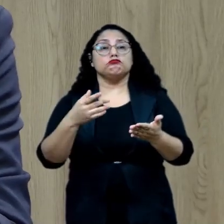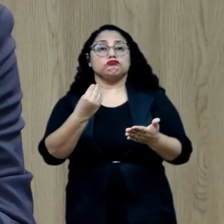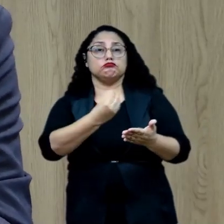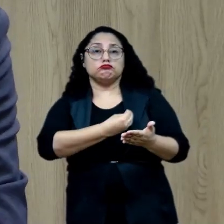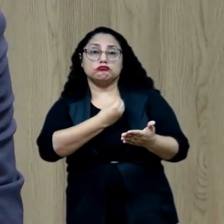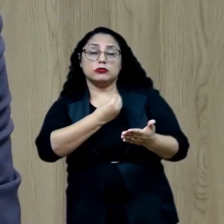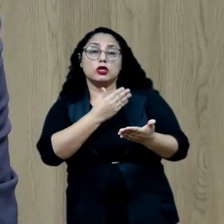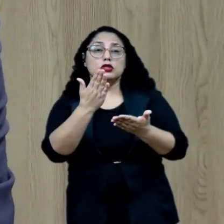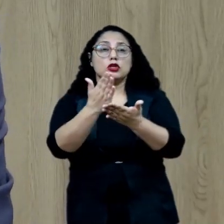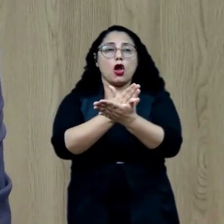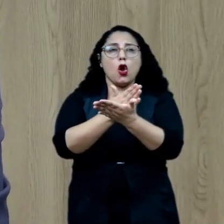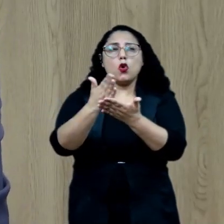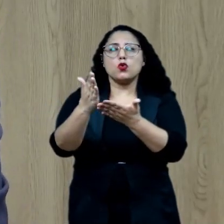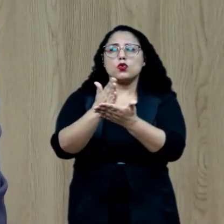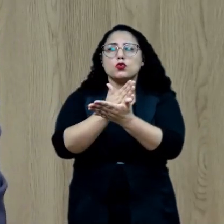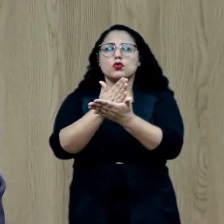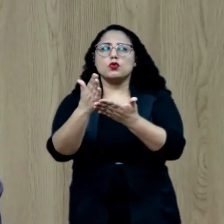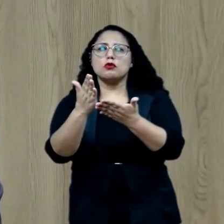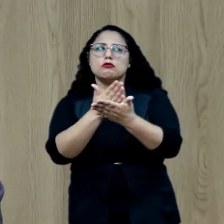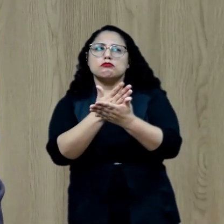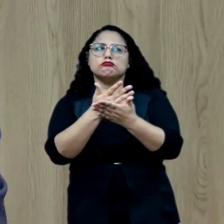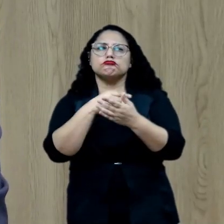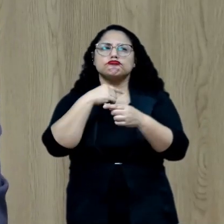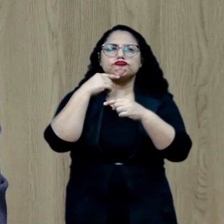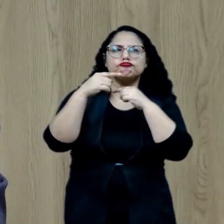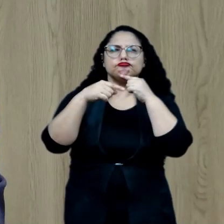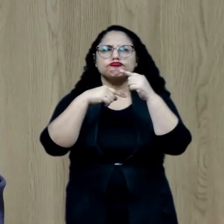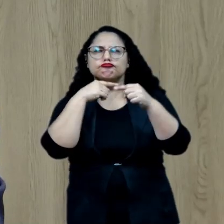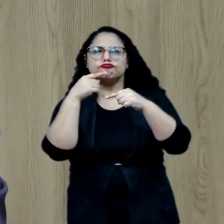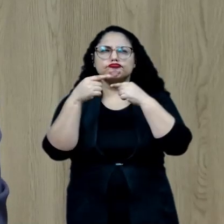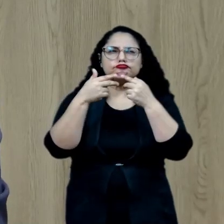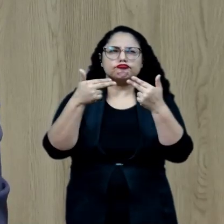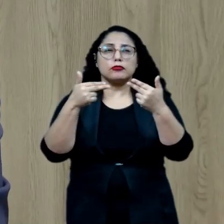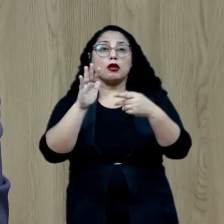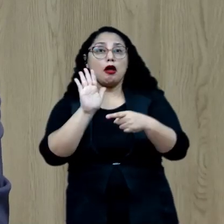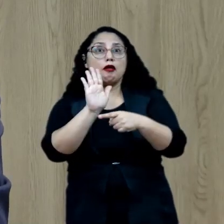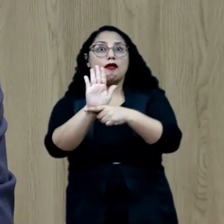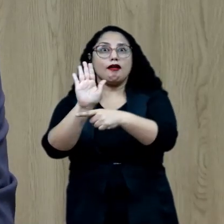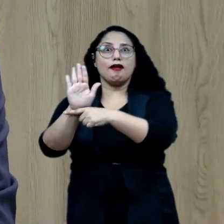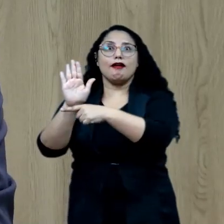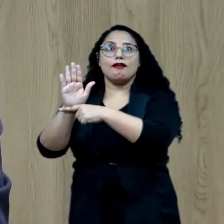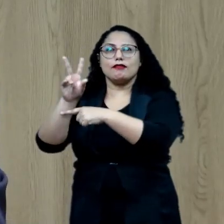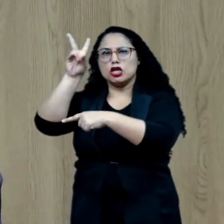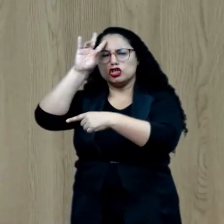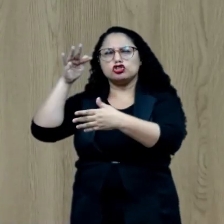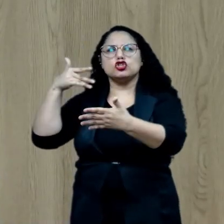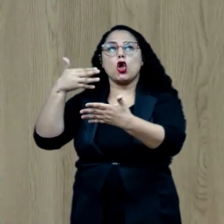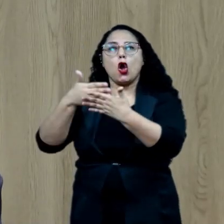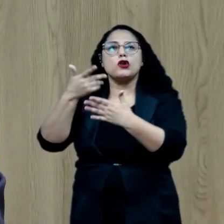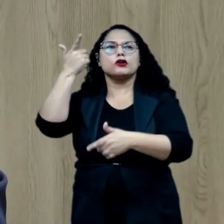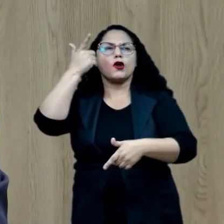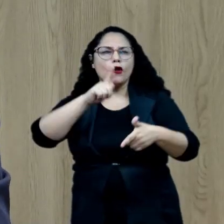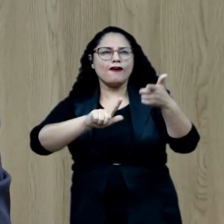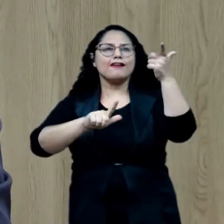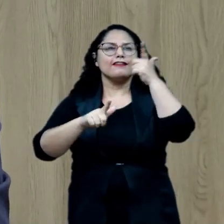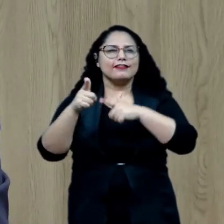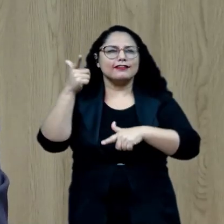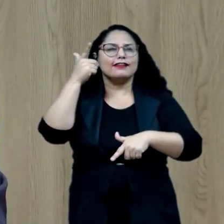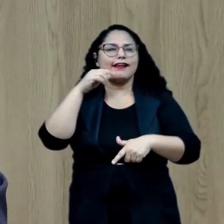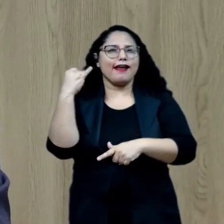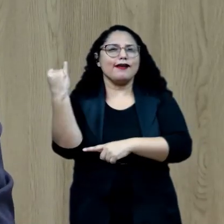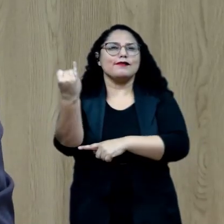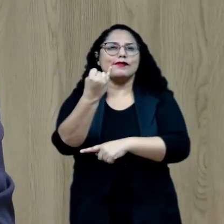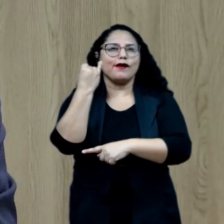existem algumas prerrogativas e alguns benefícios que foram historicamente conquistados e que são